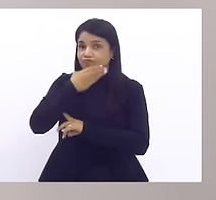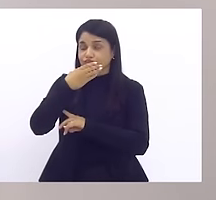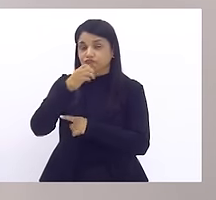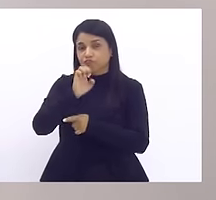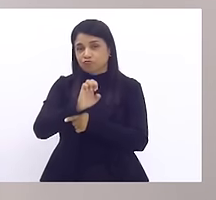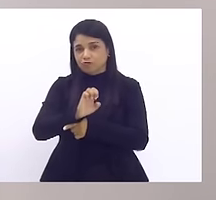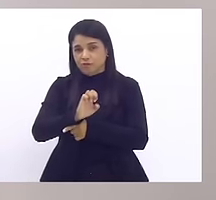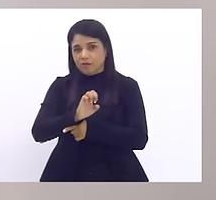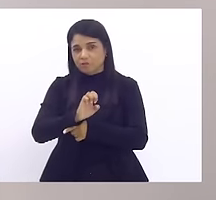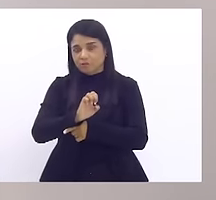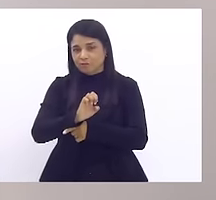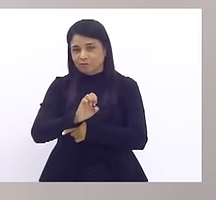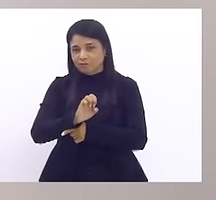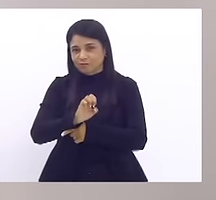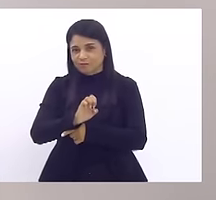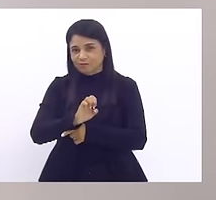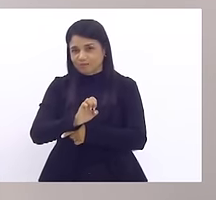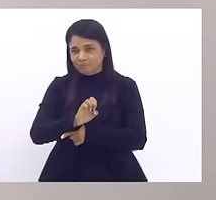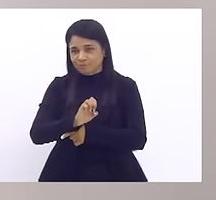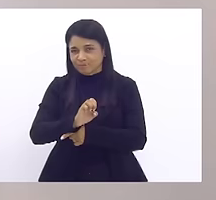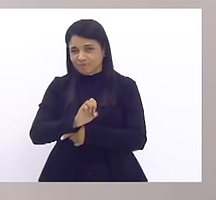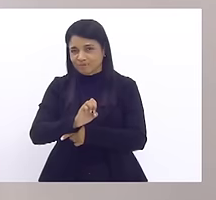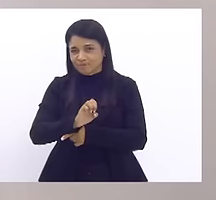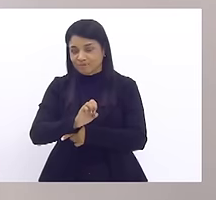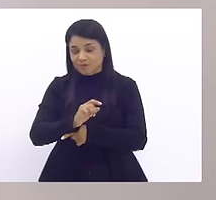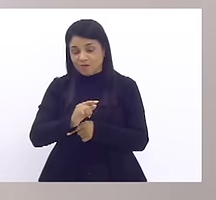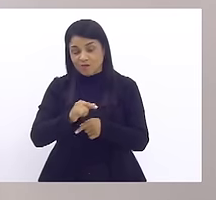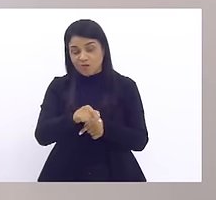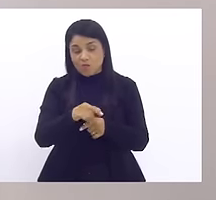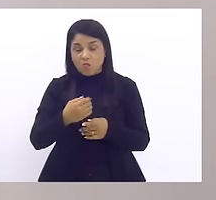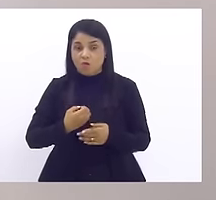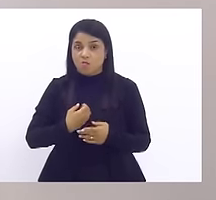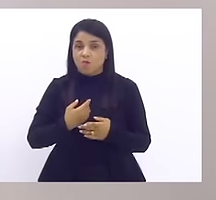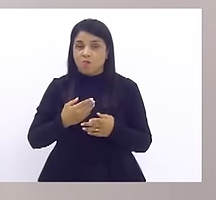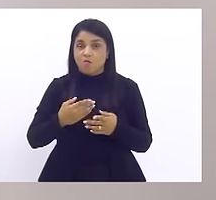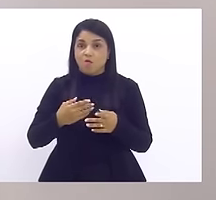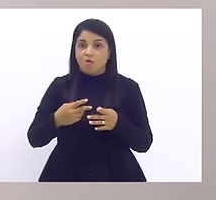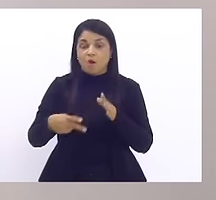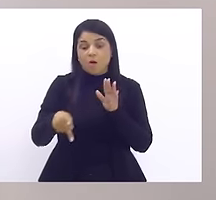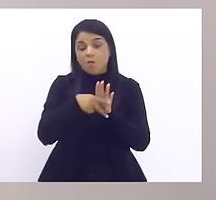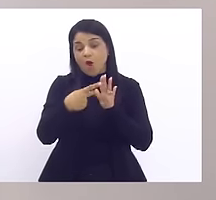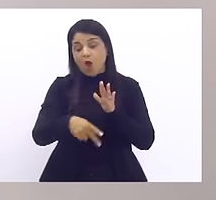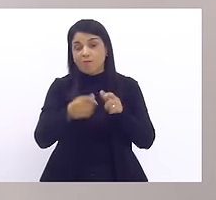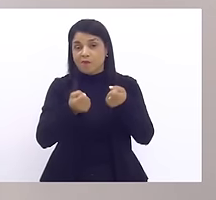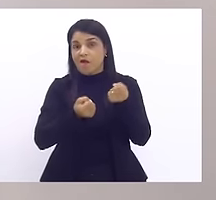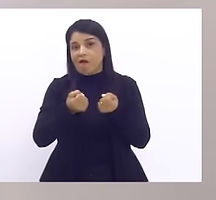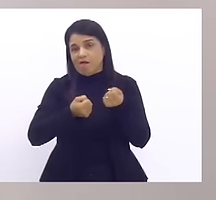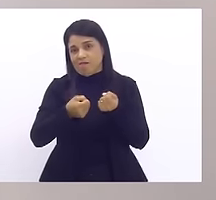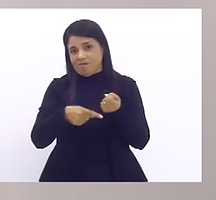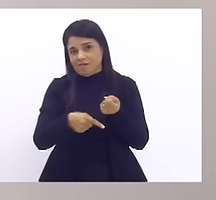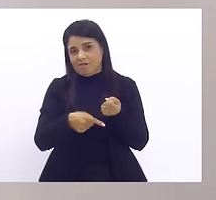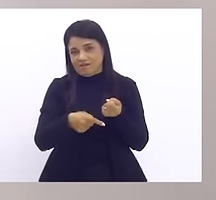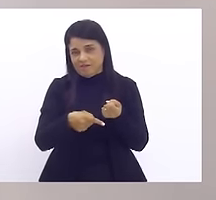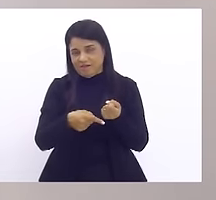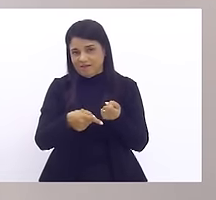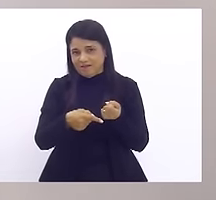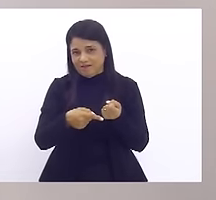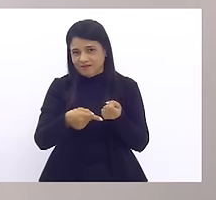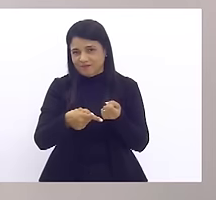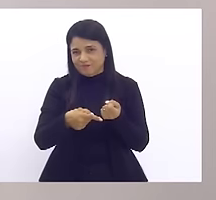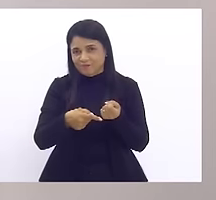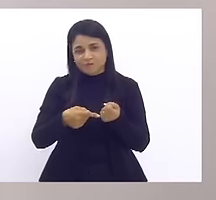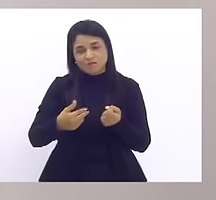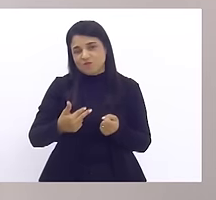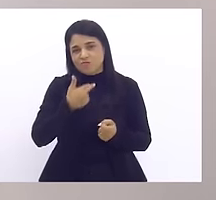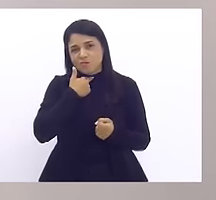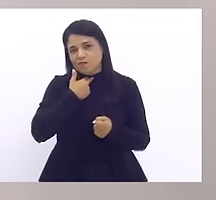sobre a propriedade de alguém lacrar o bem de outrem cá entre nós não pode ser um prestador